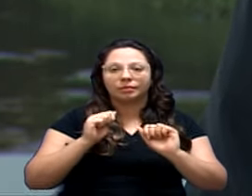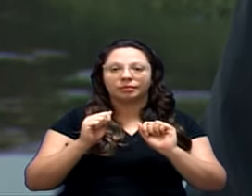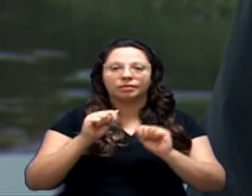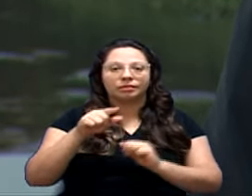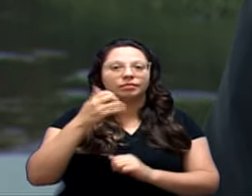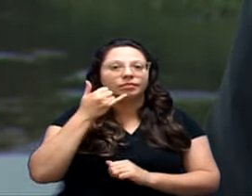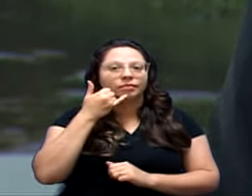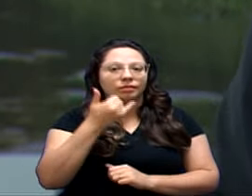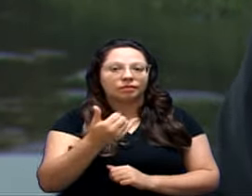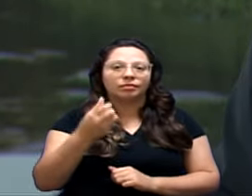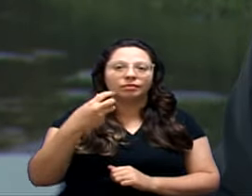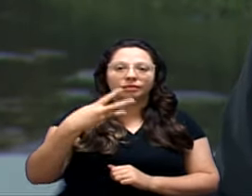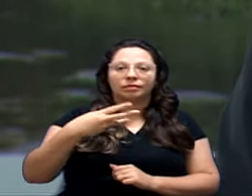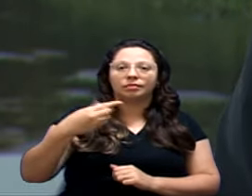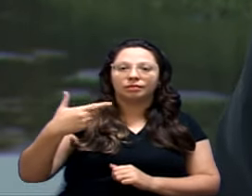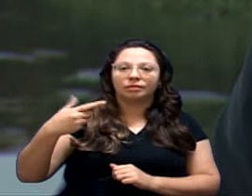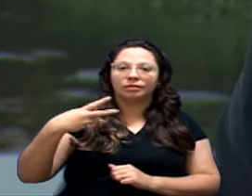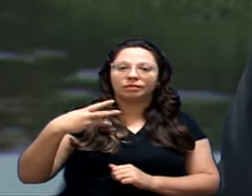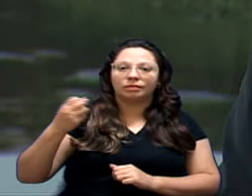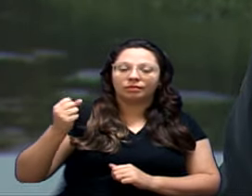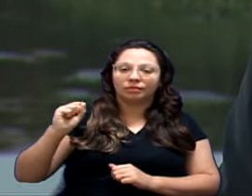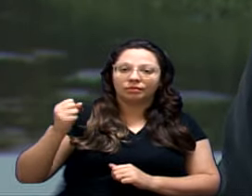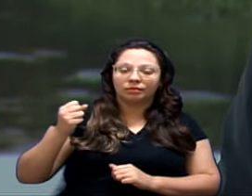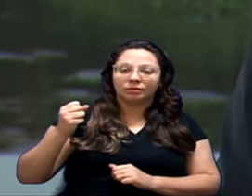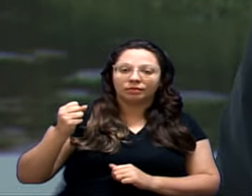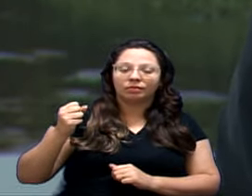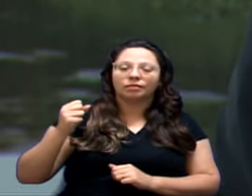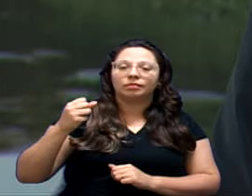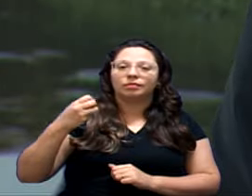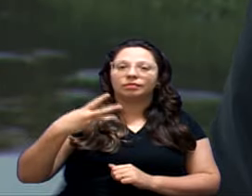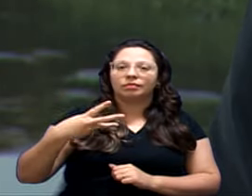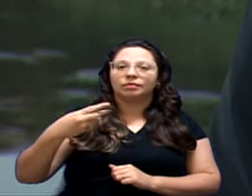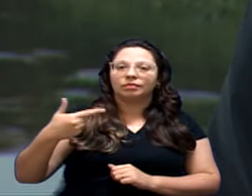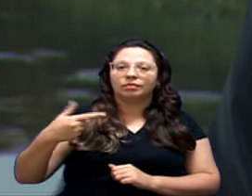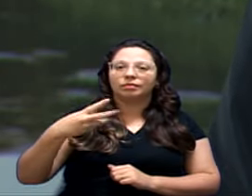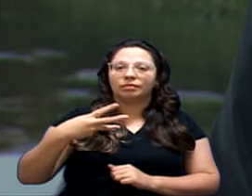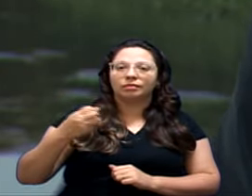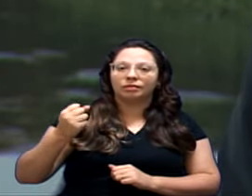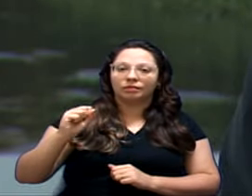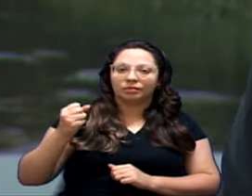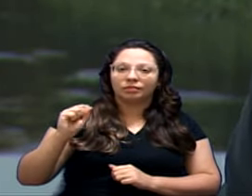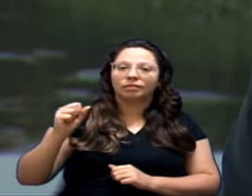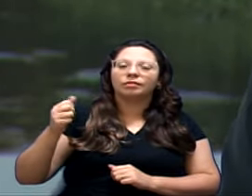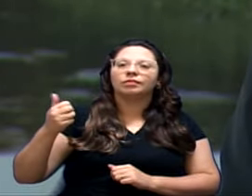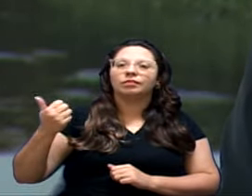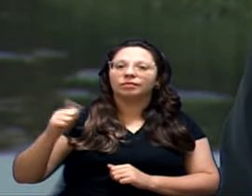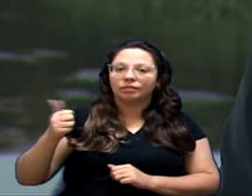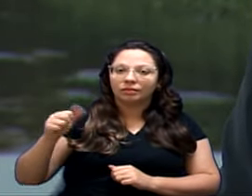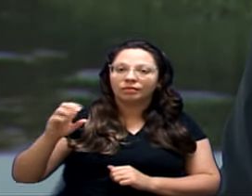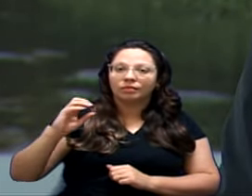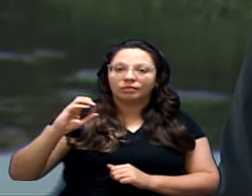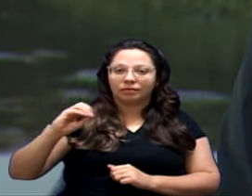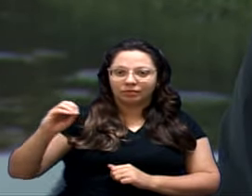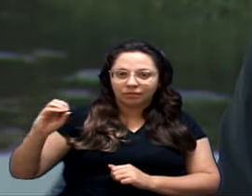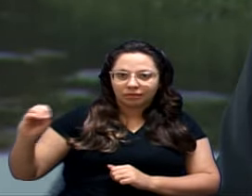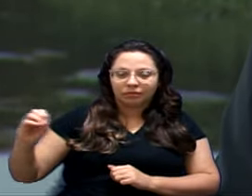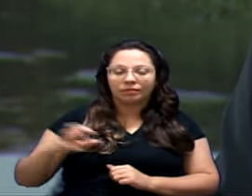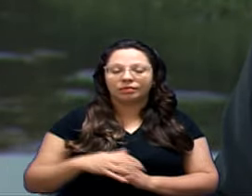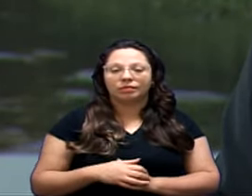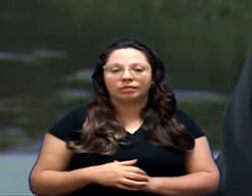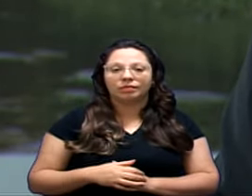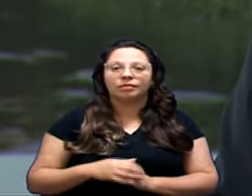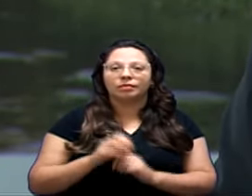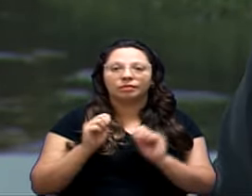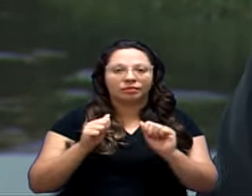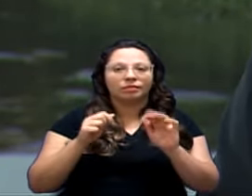para o número 3238 1100 3238 1100 e deixar a sua pergunta se você também